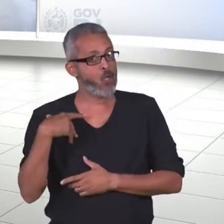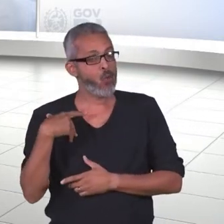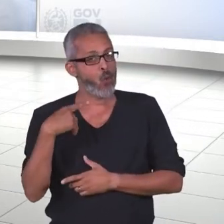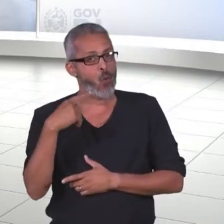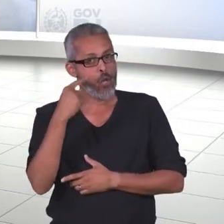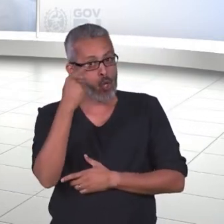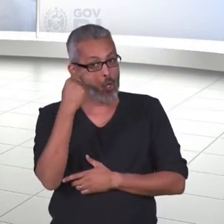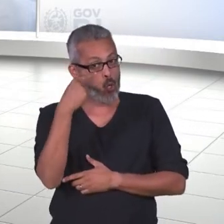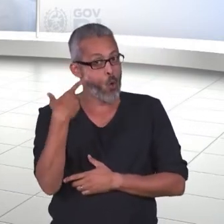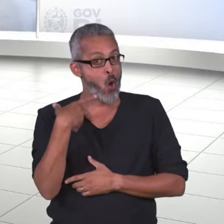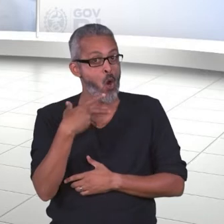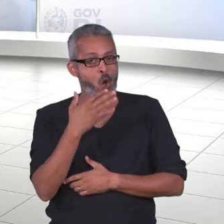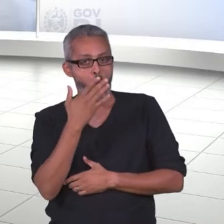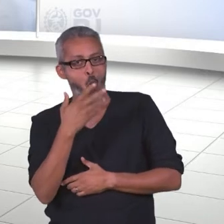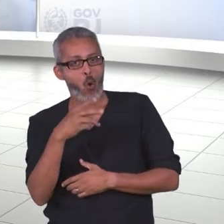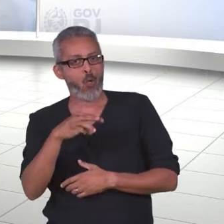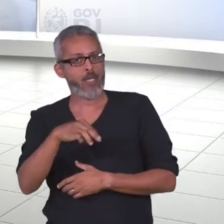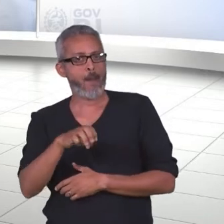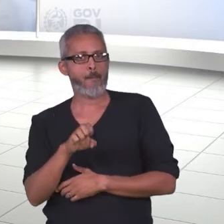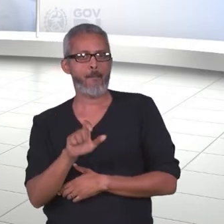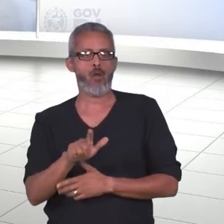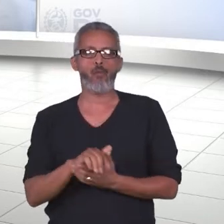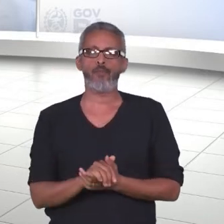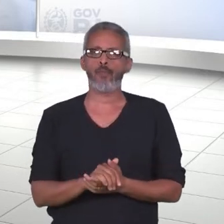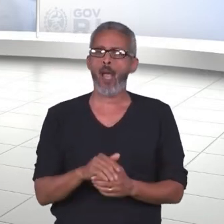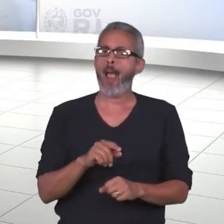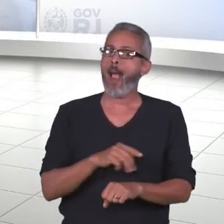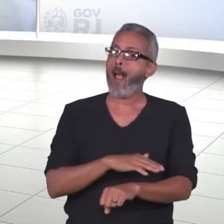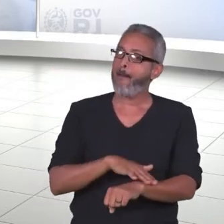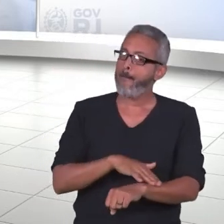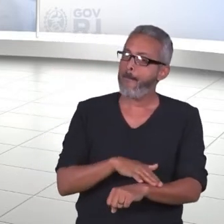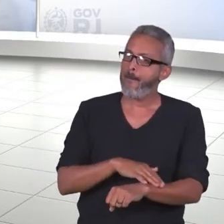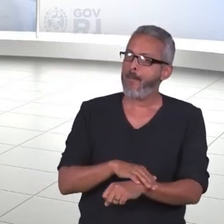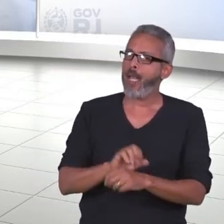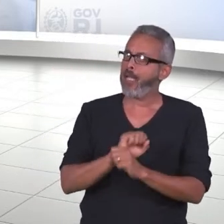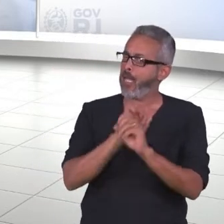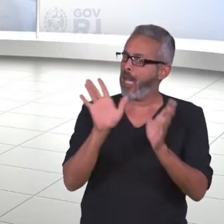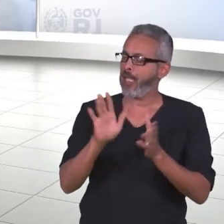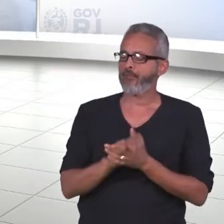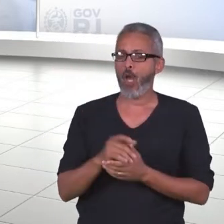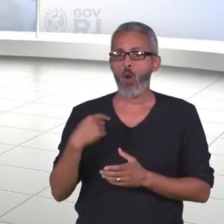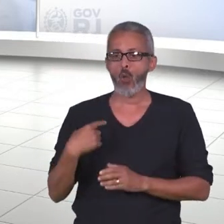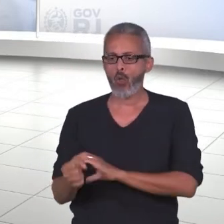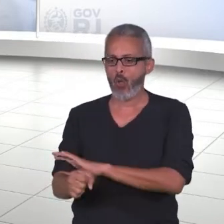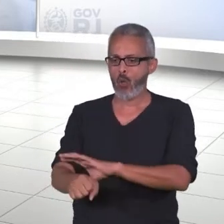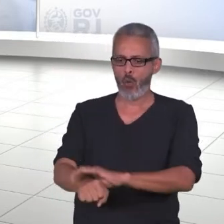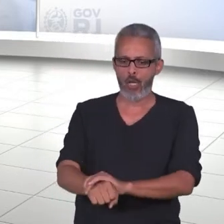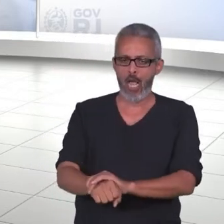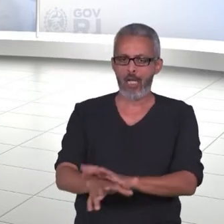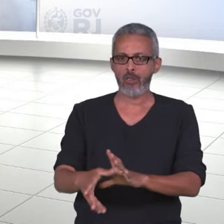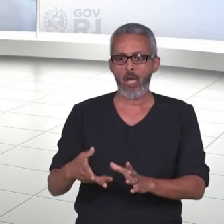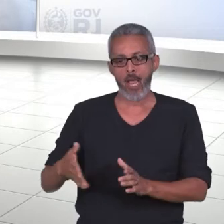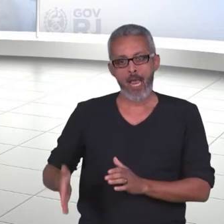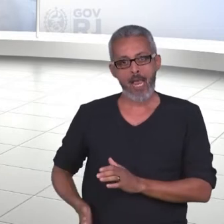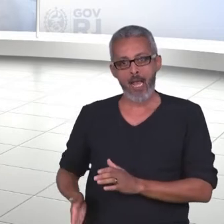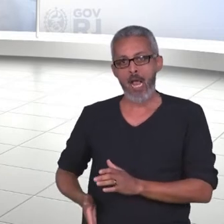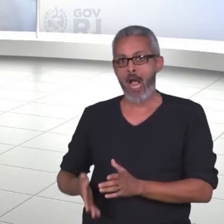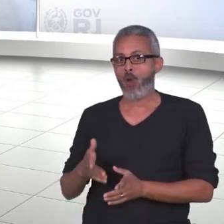olhos cor de mel, pele clara. Hoje, visto calça e blazer pretos e blusa